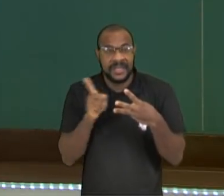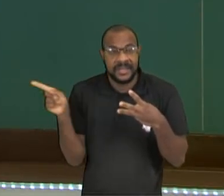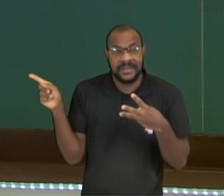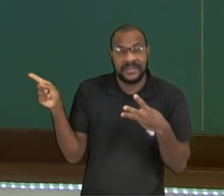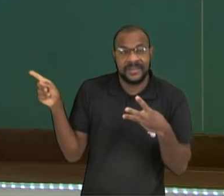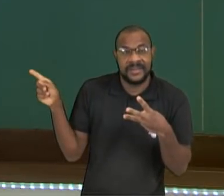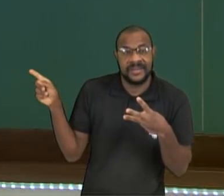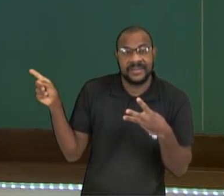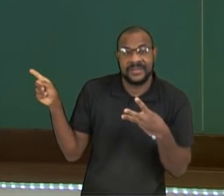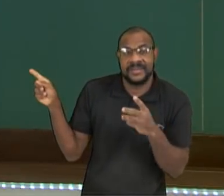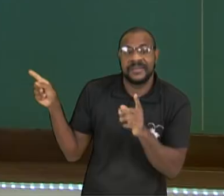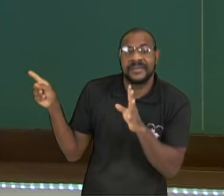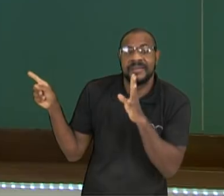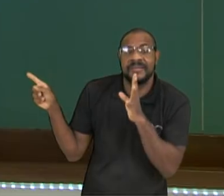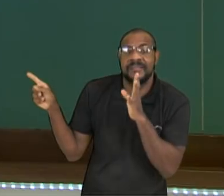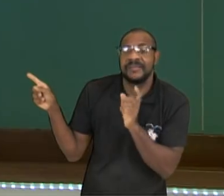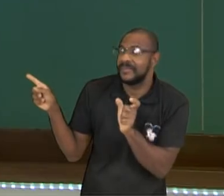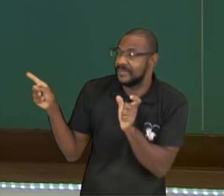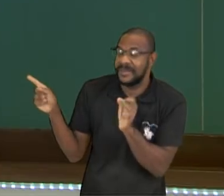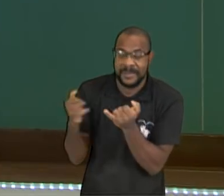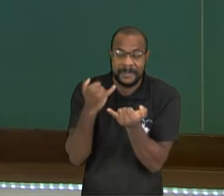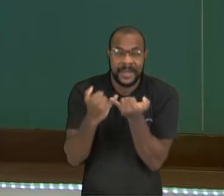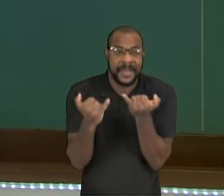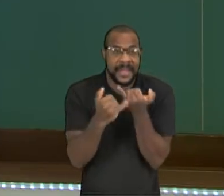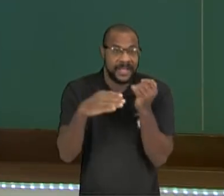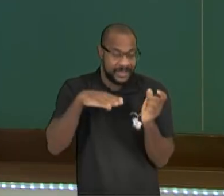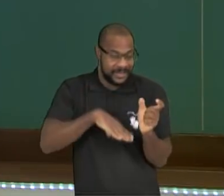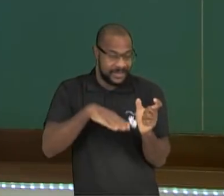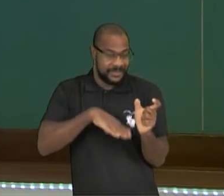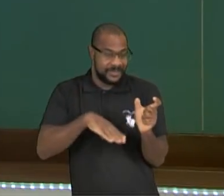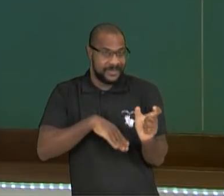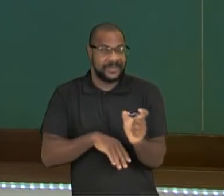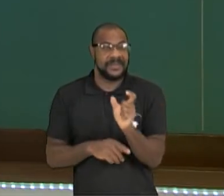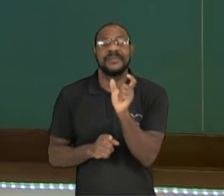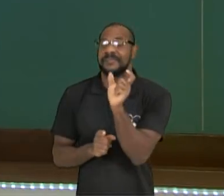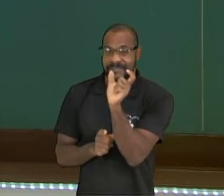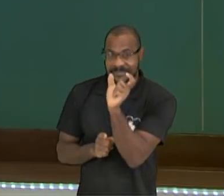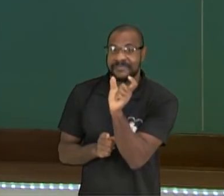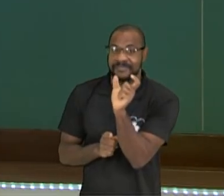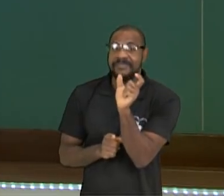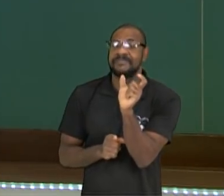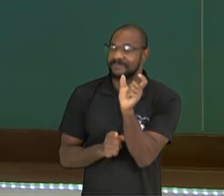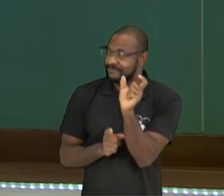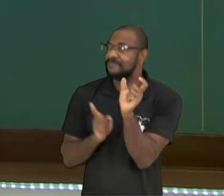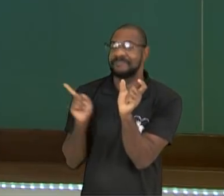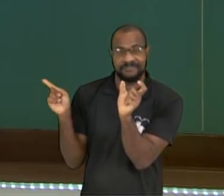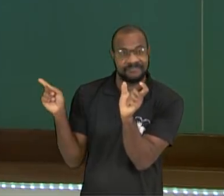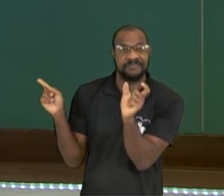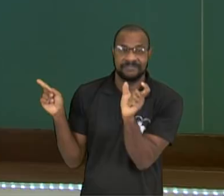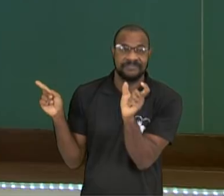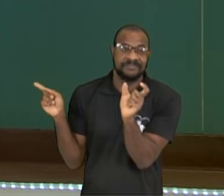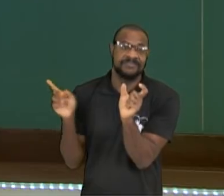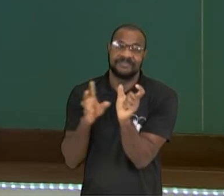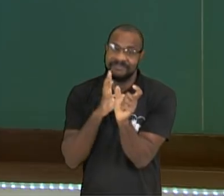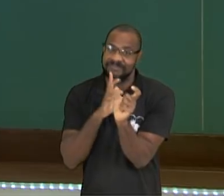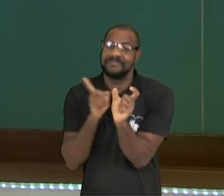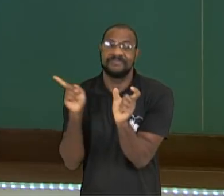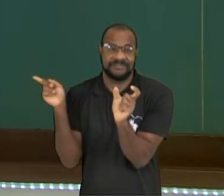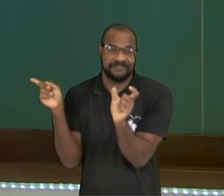Computer é uma palavra cognata. O que é uma palavra cognata? É aquela que parece com a língua